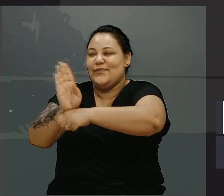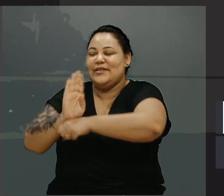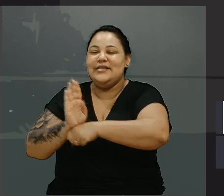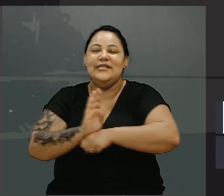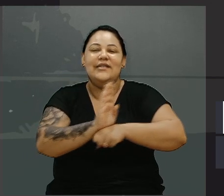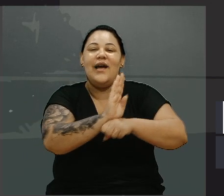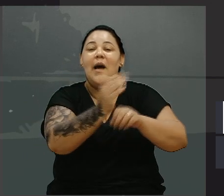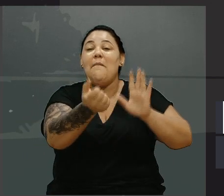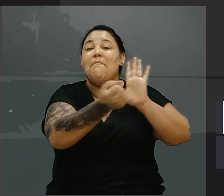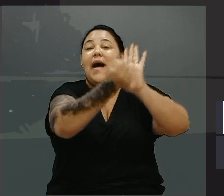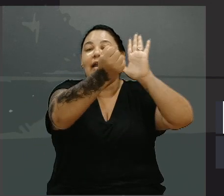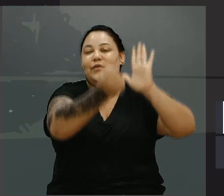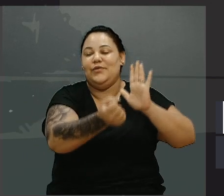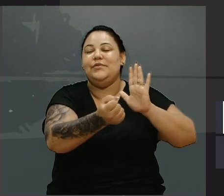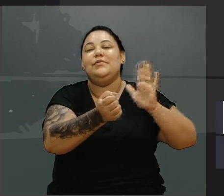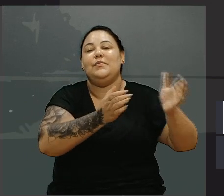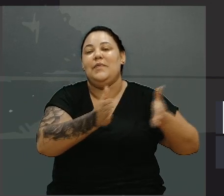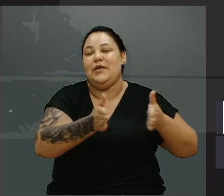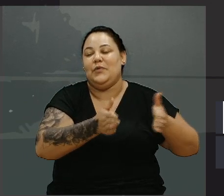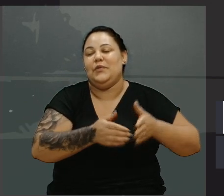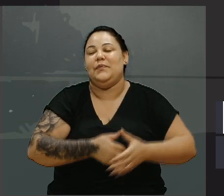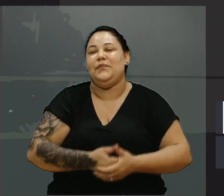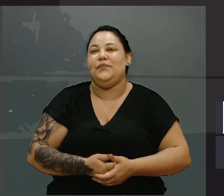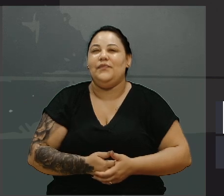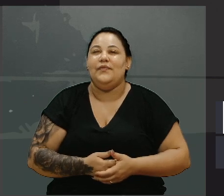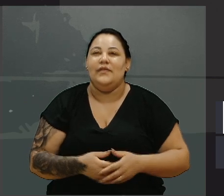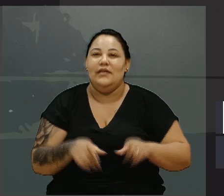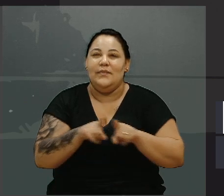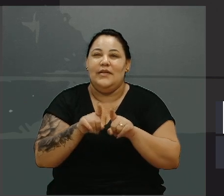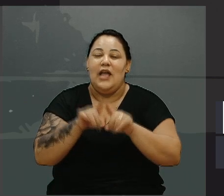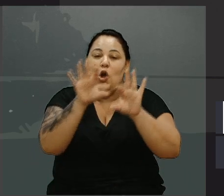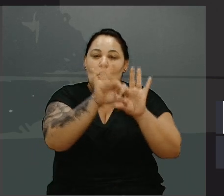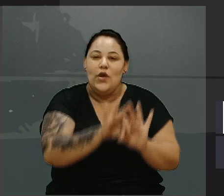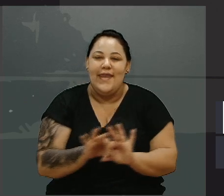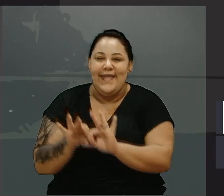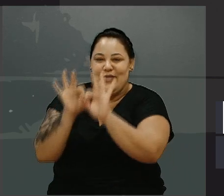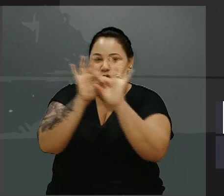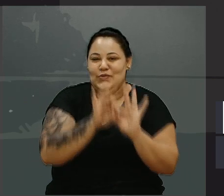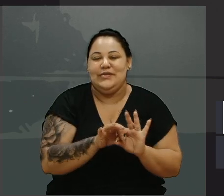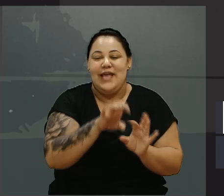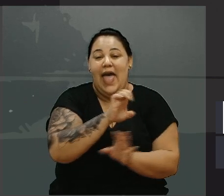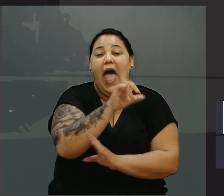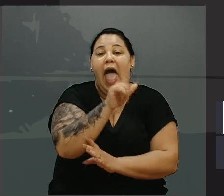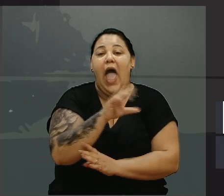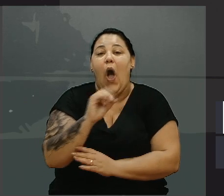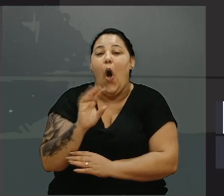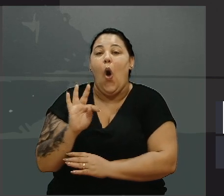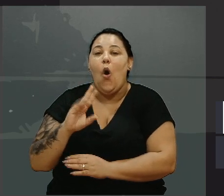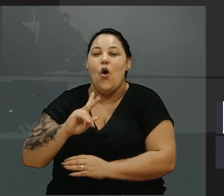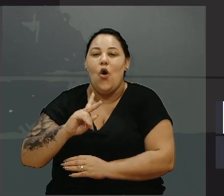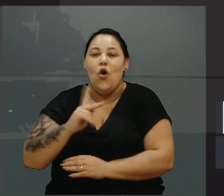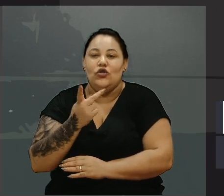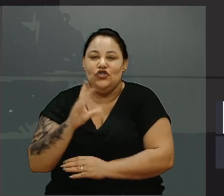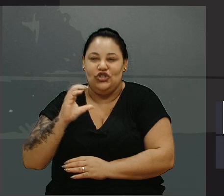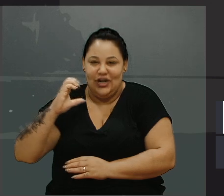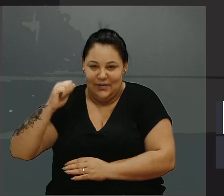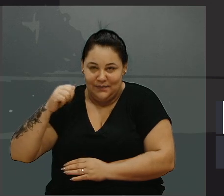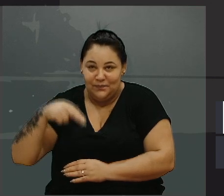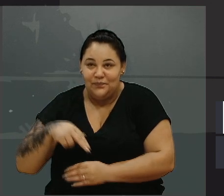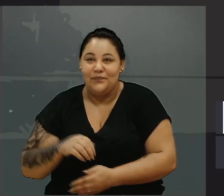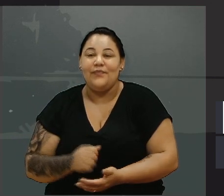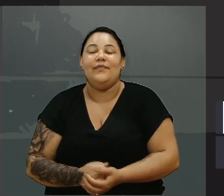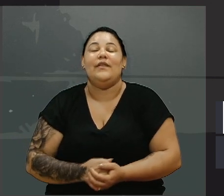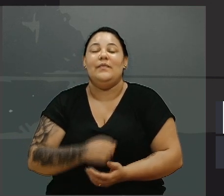marcaram a época. Temos também a Unidos do El Chan, o presidente do meu amigo Amarelinho, Cassiano